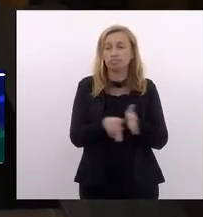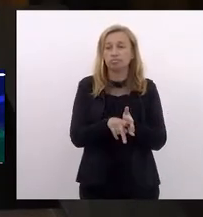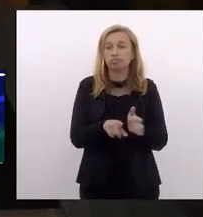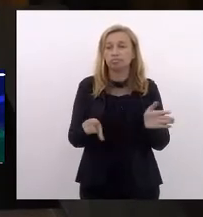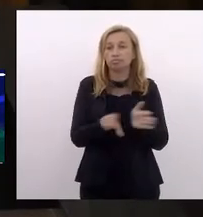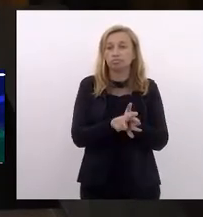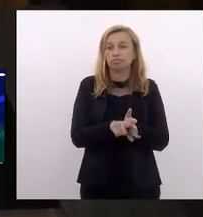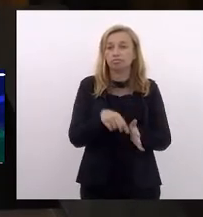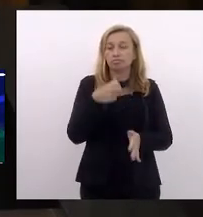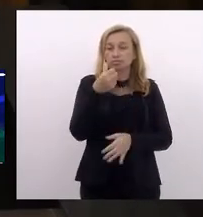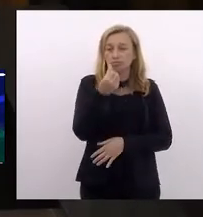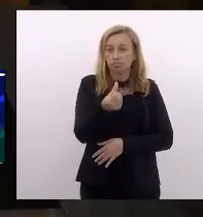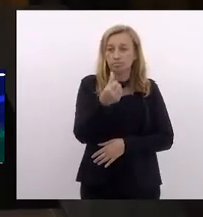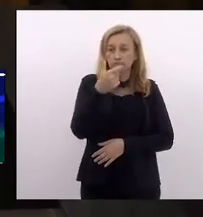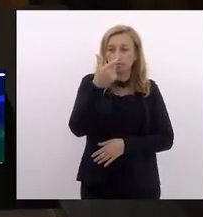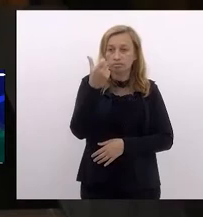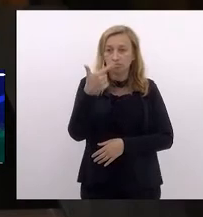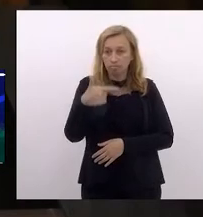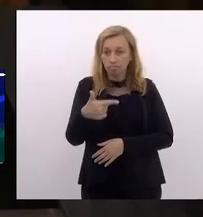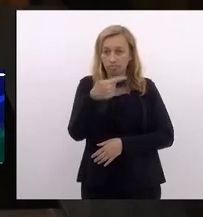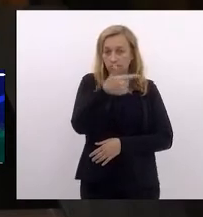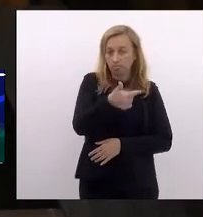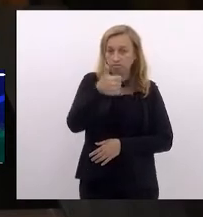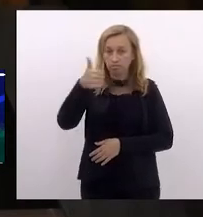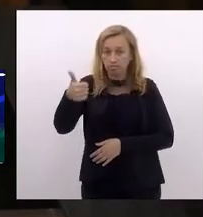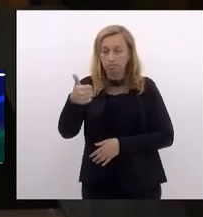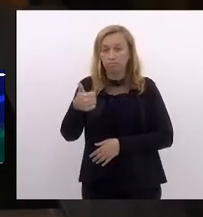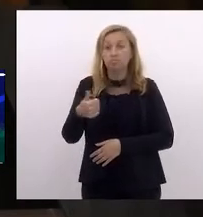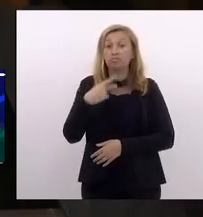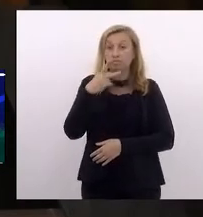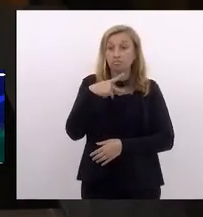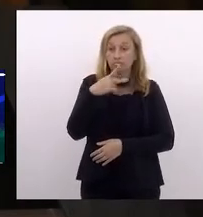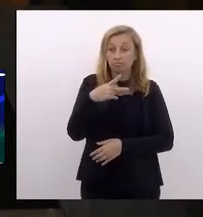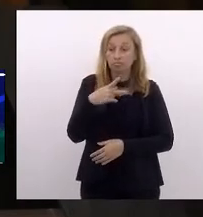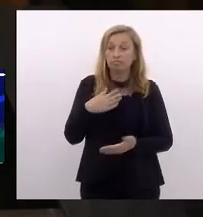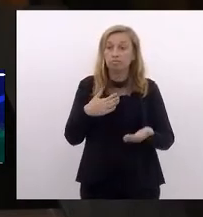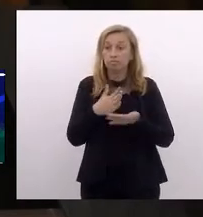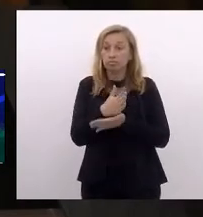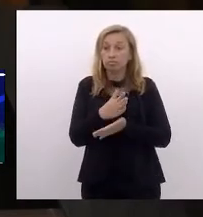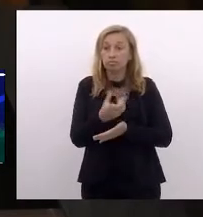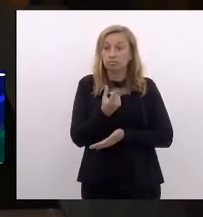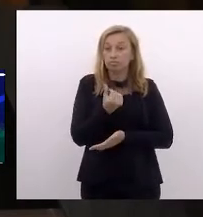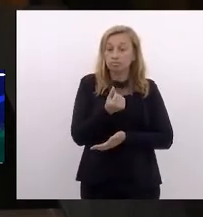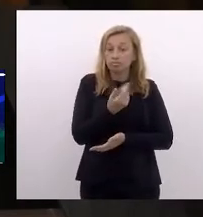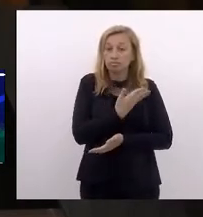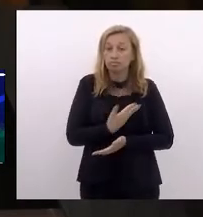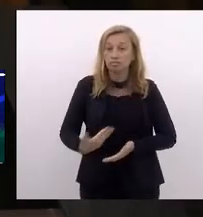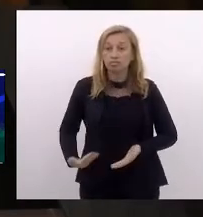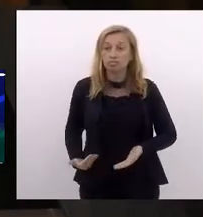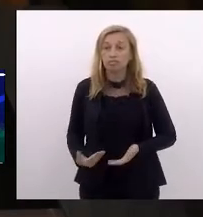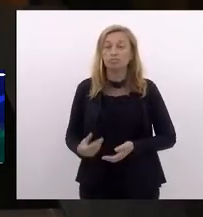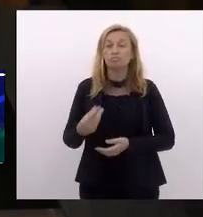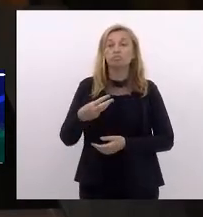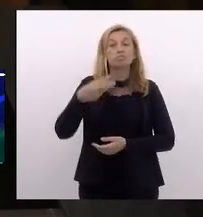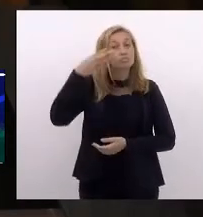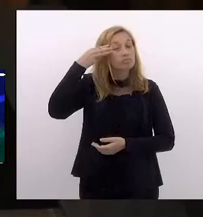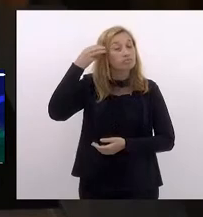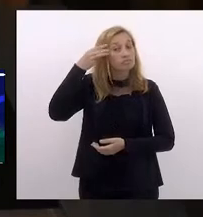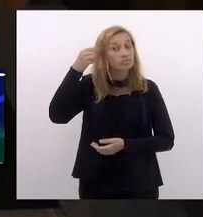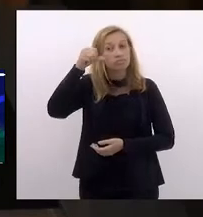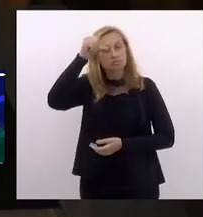legislativo 62021 que trata da aprovação das contas dos Senhores